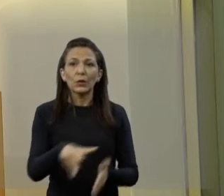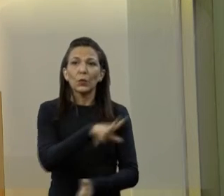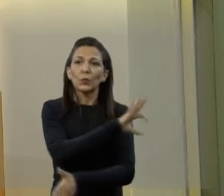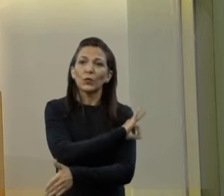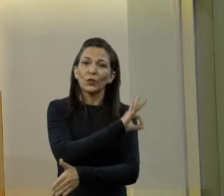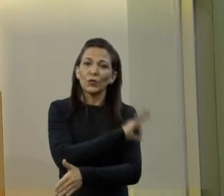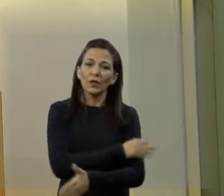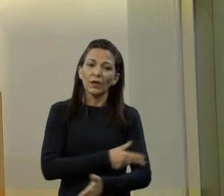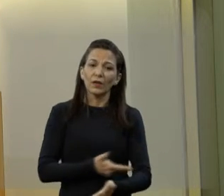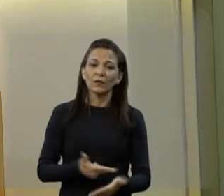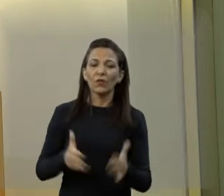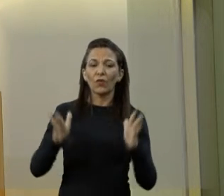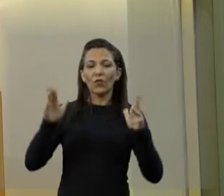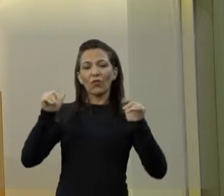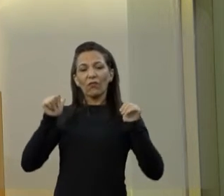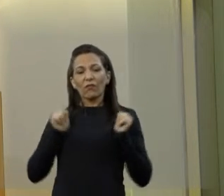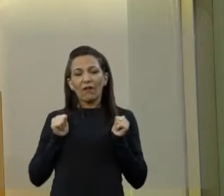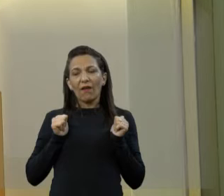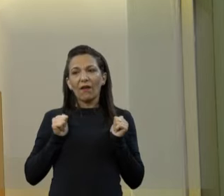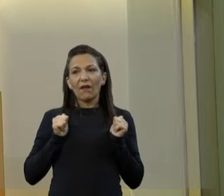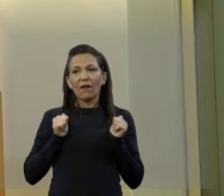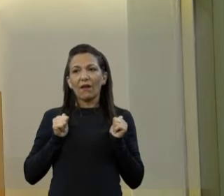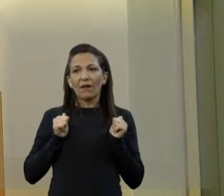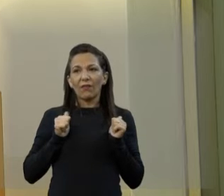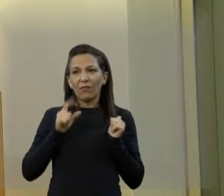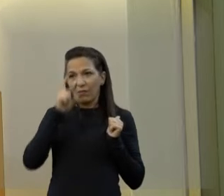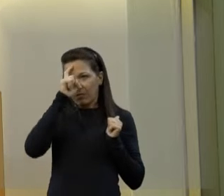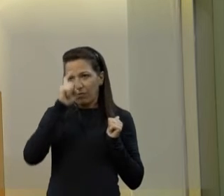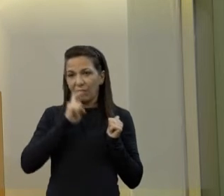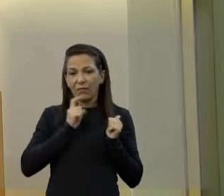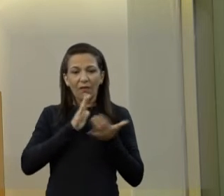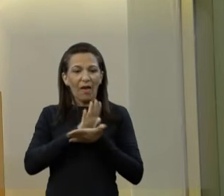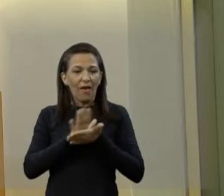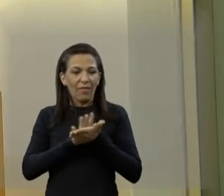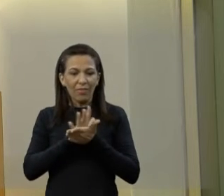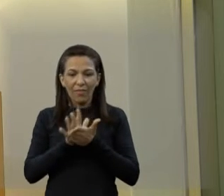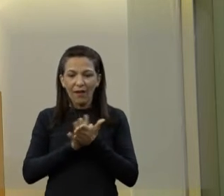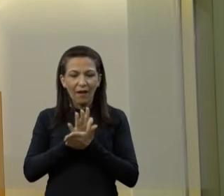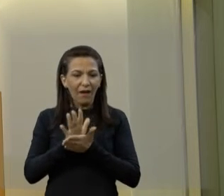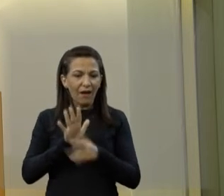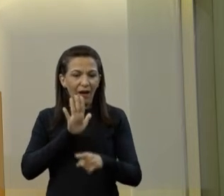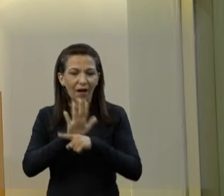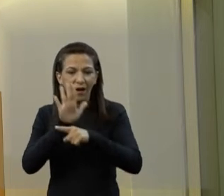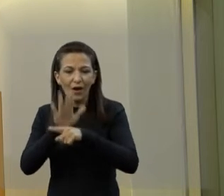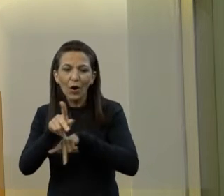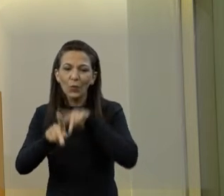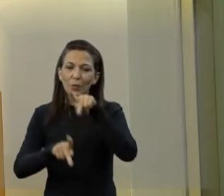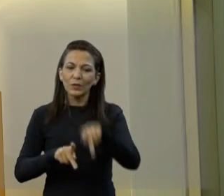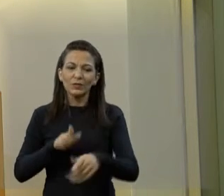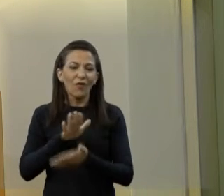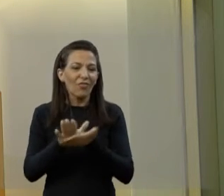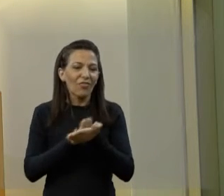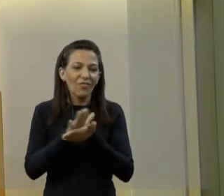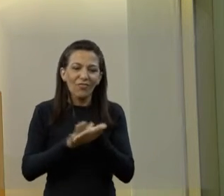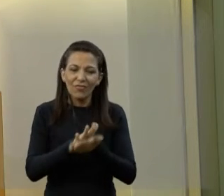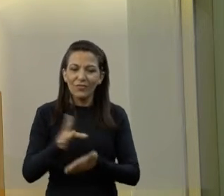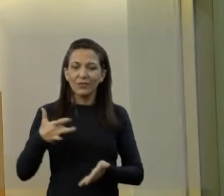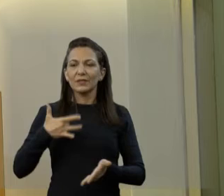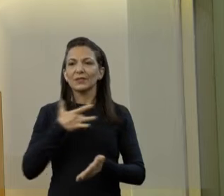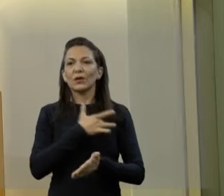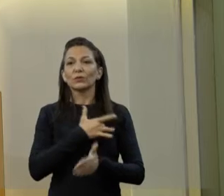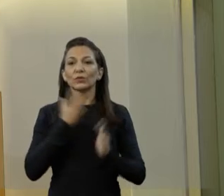eternamente em berço esplêndido sem fazer absolutamente nada pela população de Araraquara sem fazer absolutamente nada pela saúde Araraquara